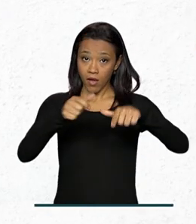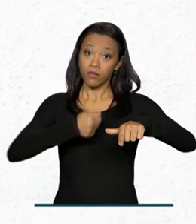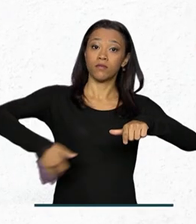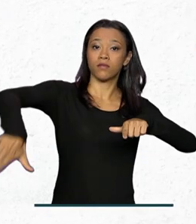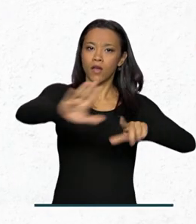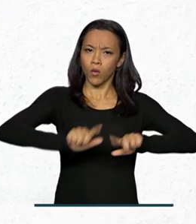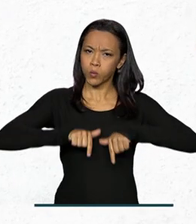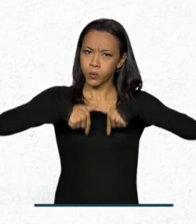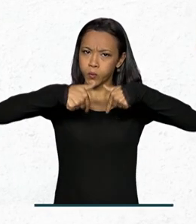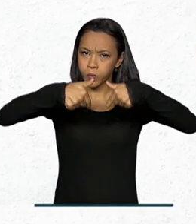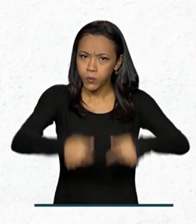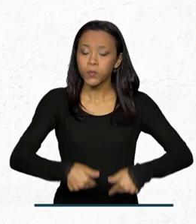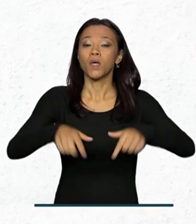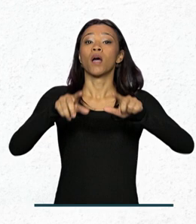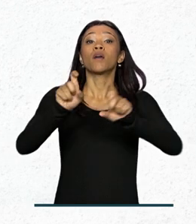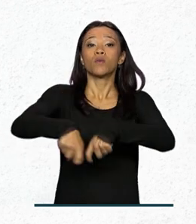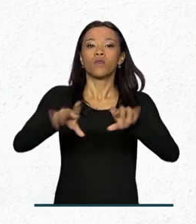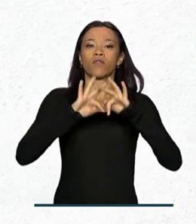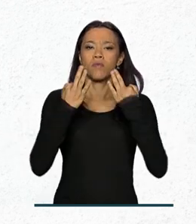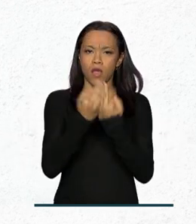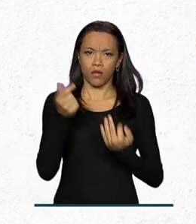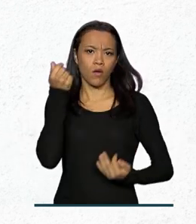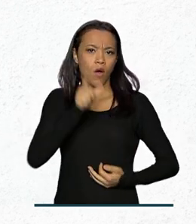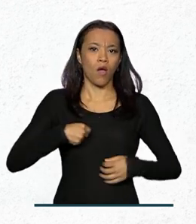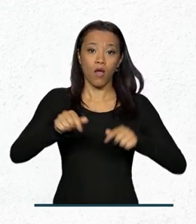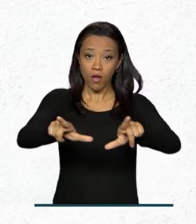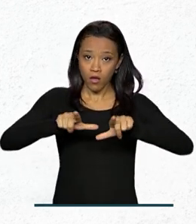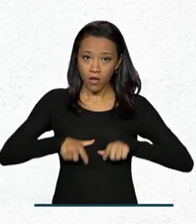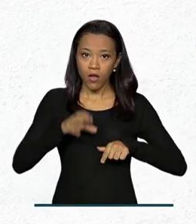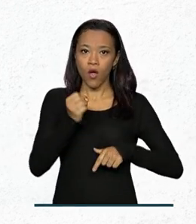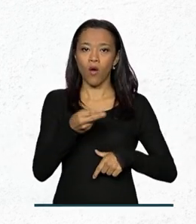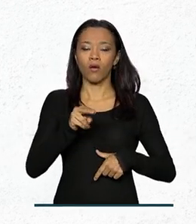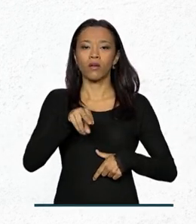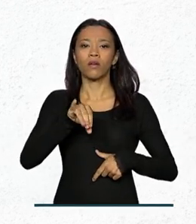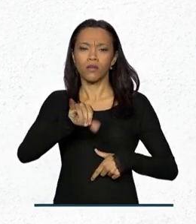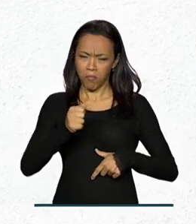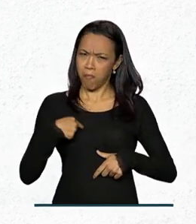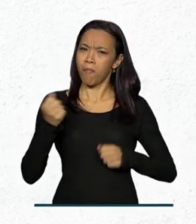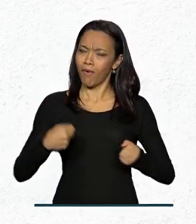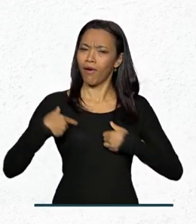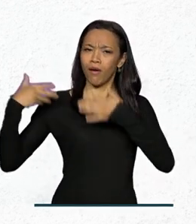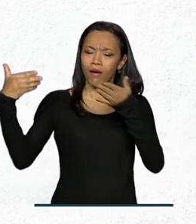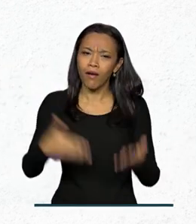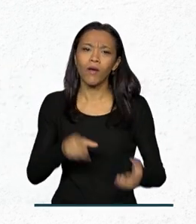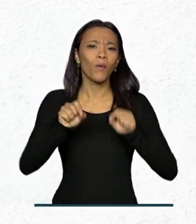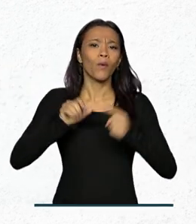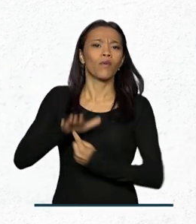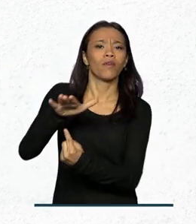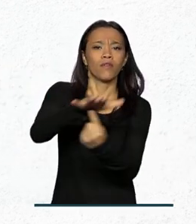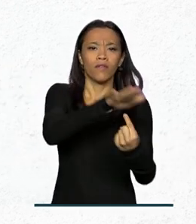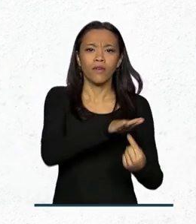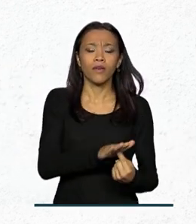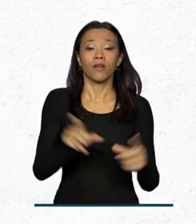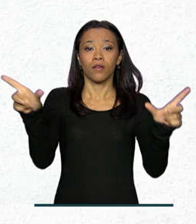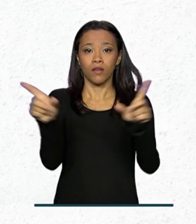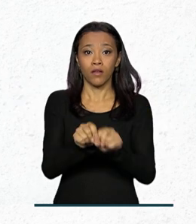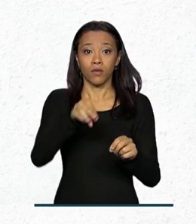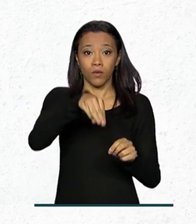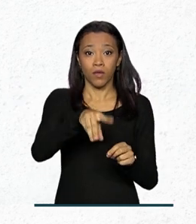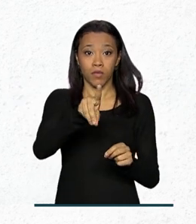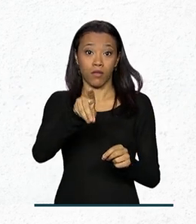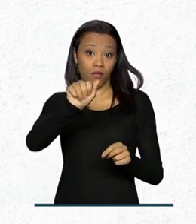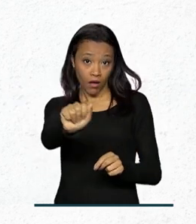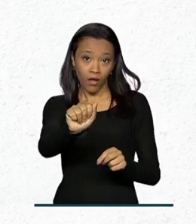Empreendimentos da agricultura familiar que possuem certificação orgânica podem participar do estande do Ministério do Desenvolvimento Agrário